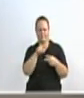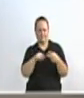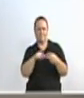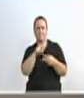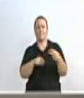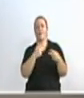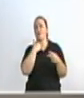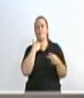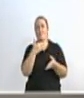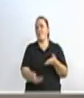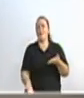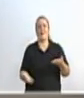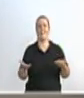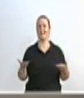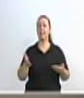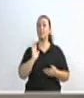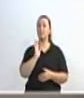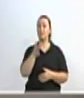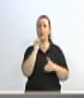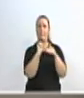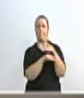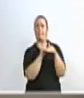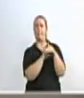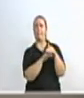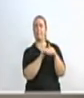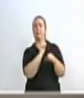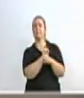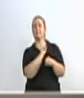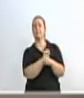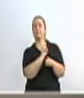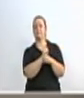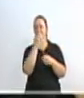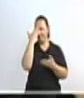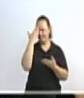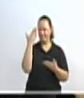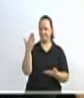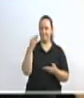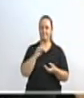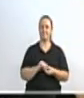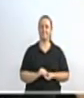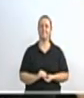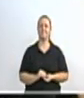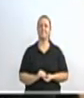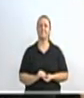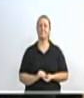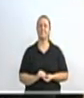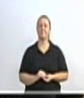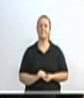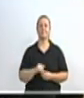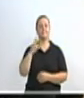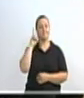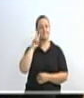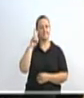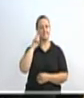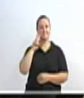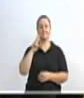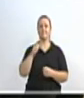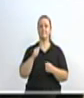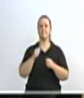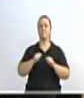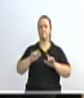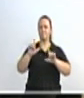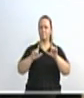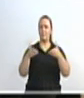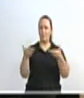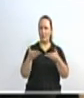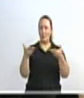podemos perder. Essas já estão lá no depósito das empresas esperando. Obrigado. Quero lembrar também que essa audiência pública está sendo exibida ao